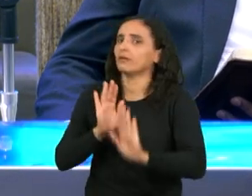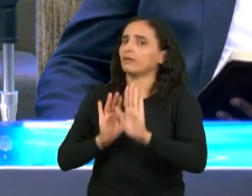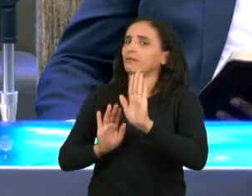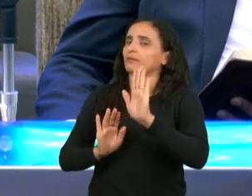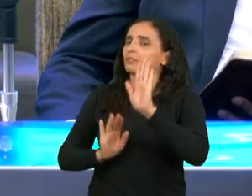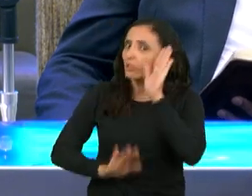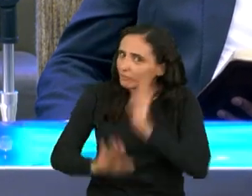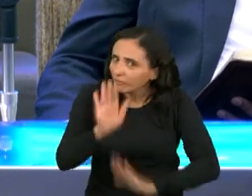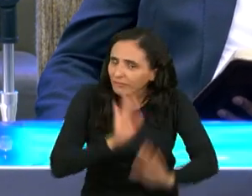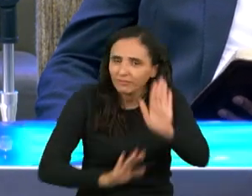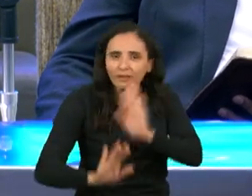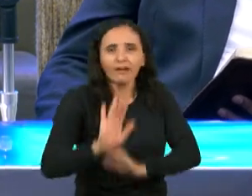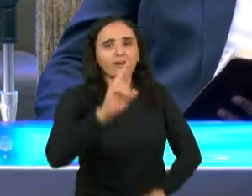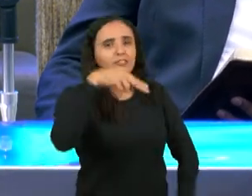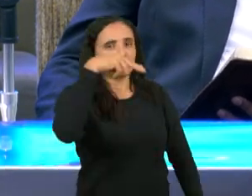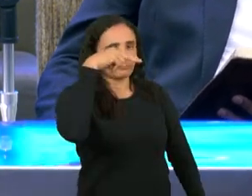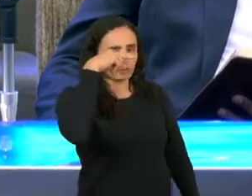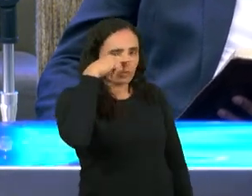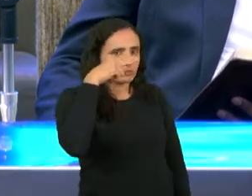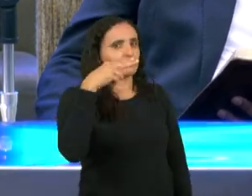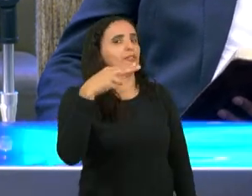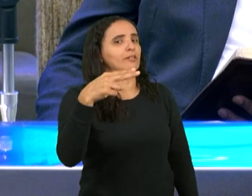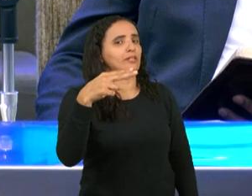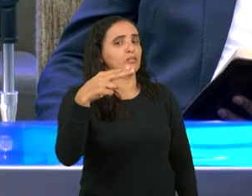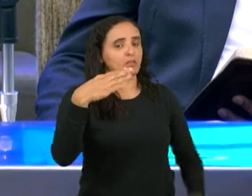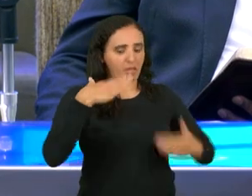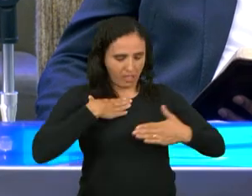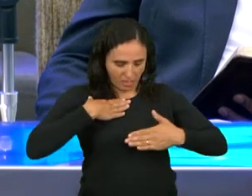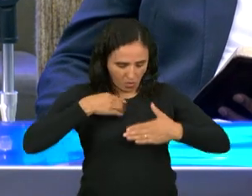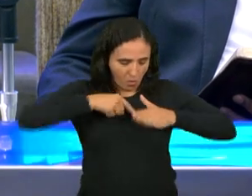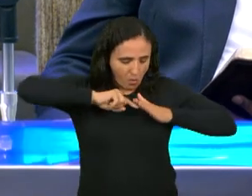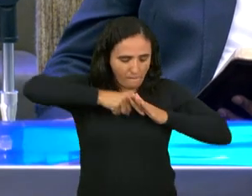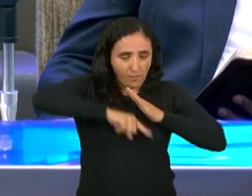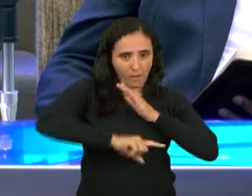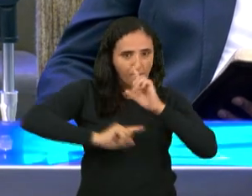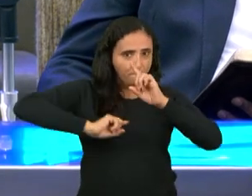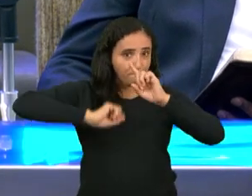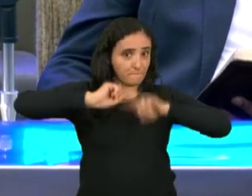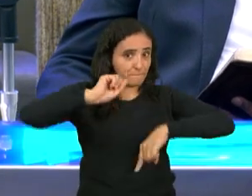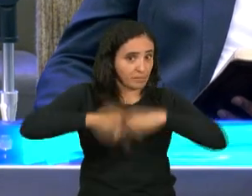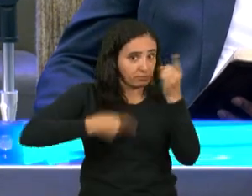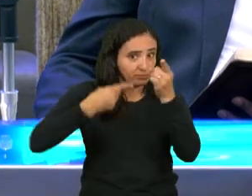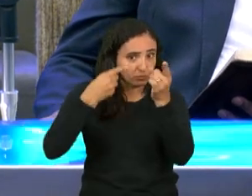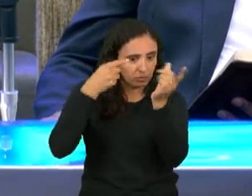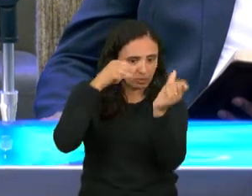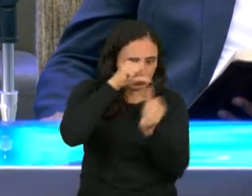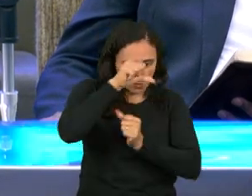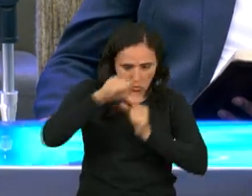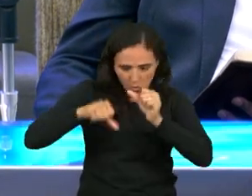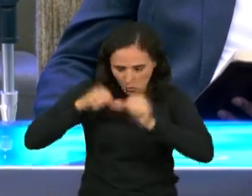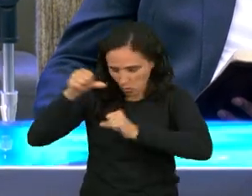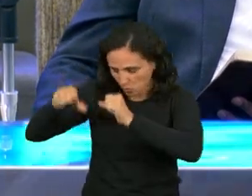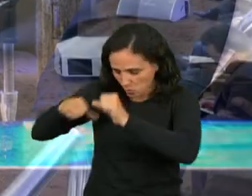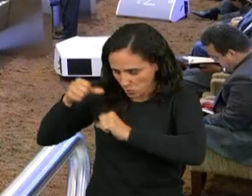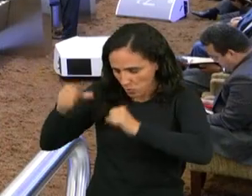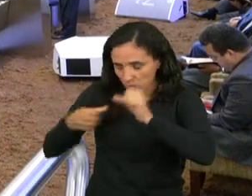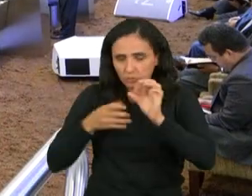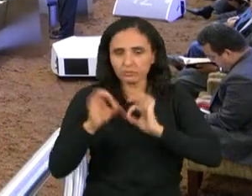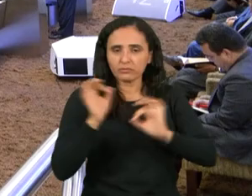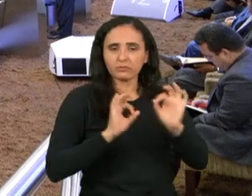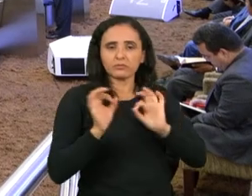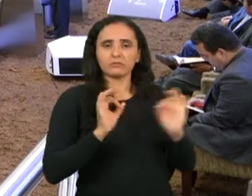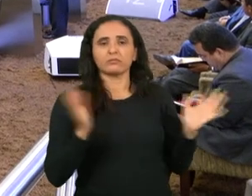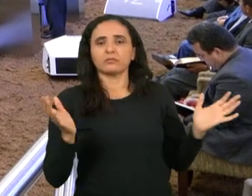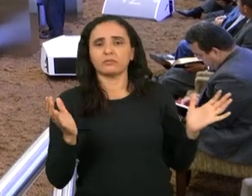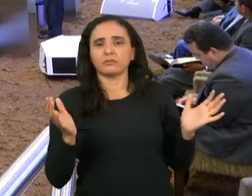Evangelho é mudança e é mudança por dentro e por fora irmão não é